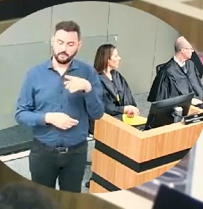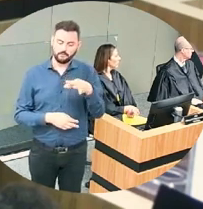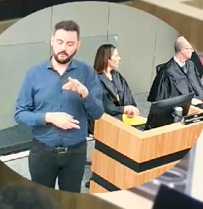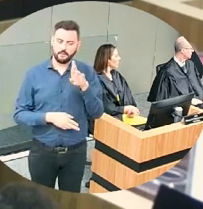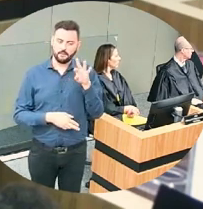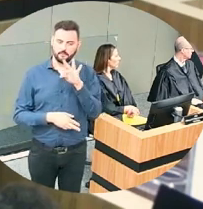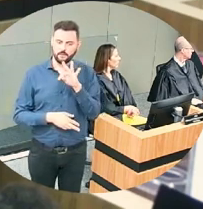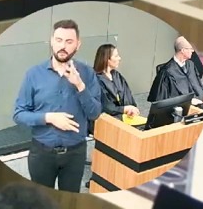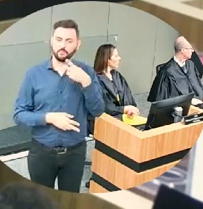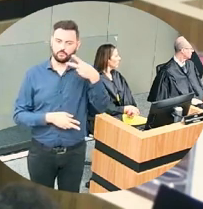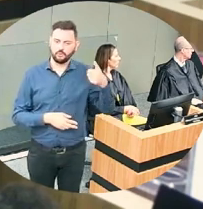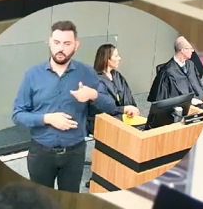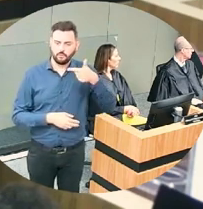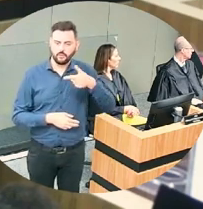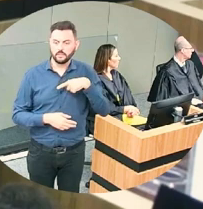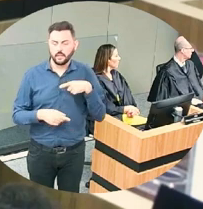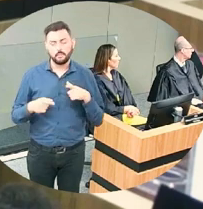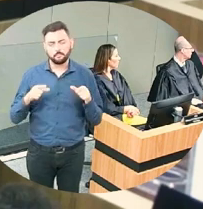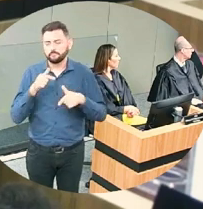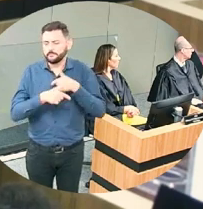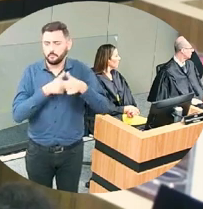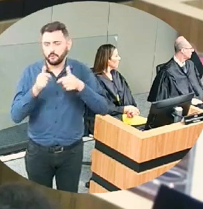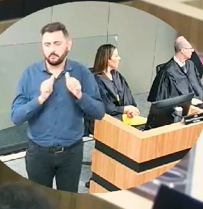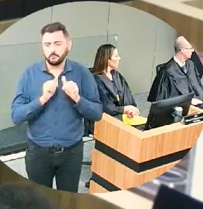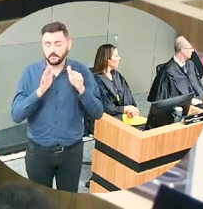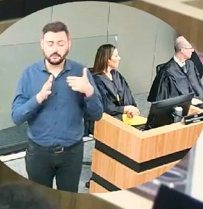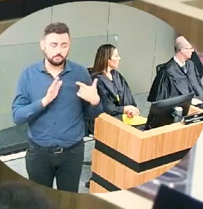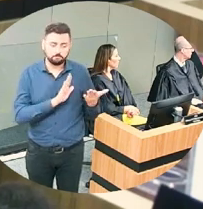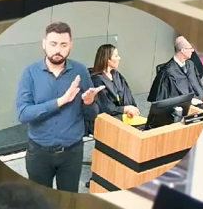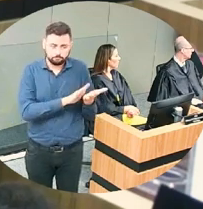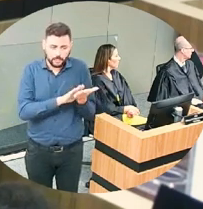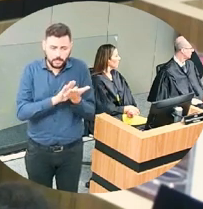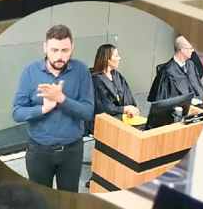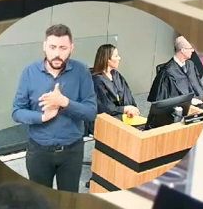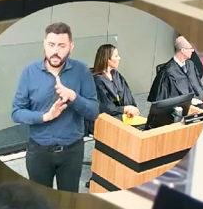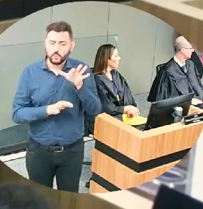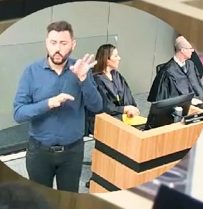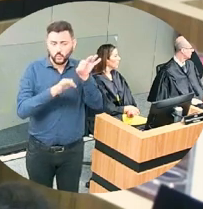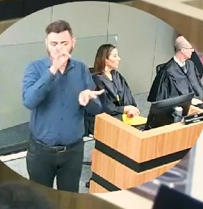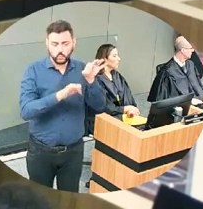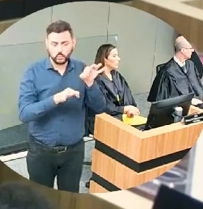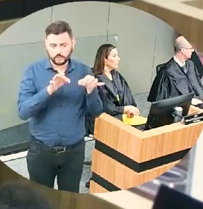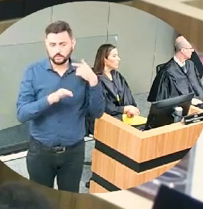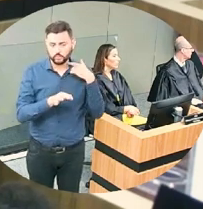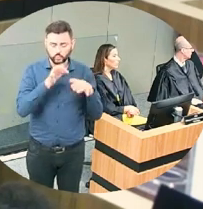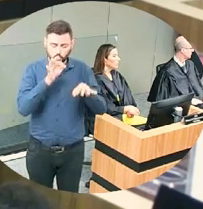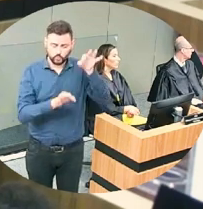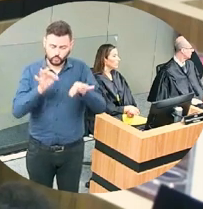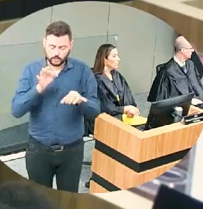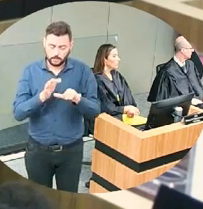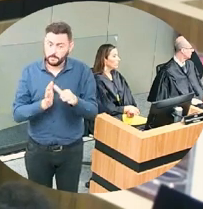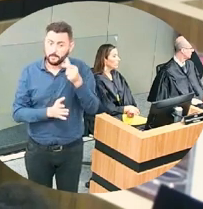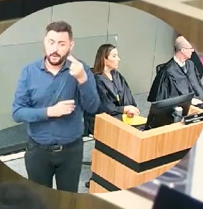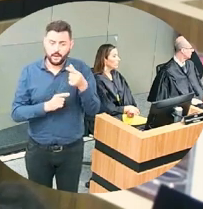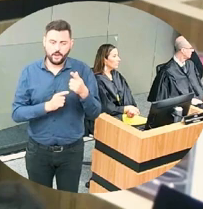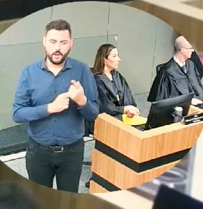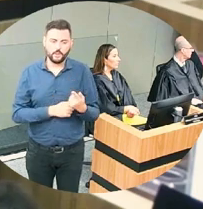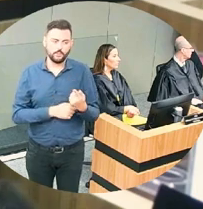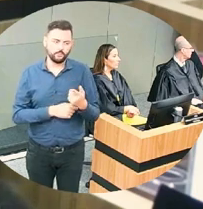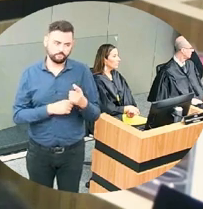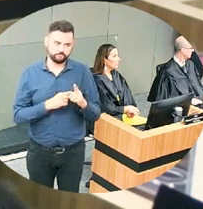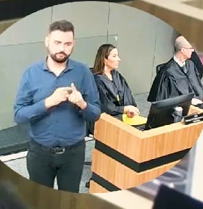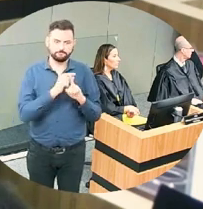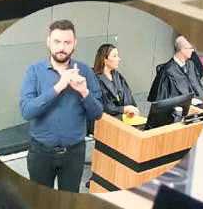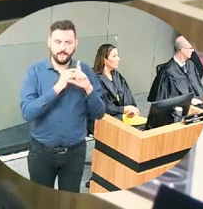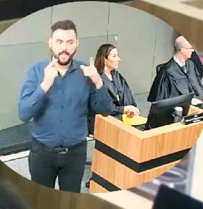liderança em conciliação e aqui eu quero parabenizar os juízes de primeiro grau porque se a função do juiz